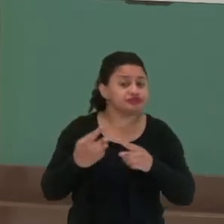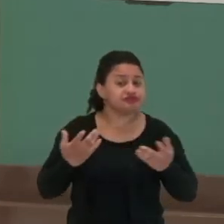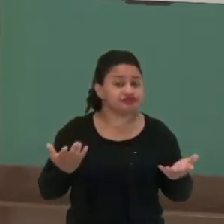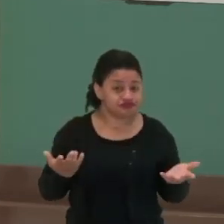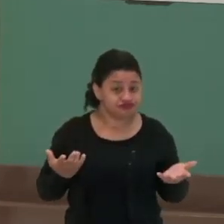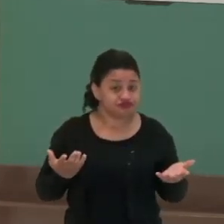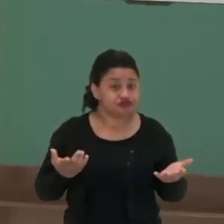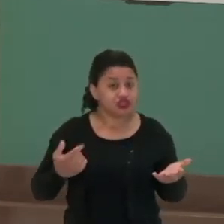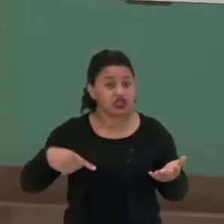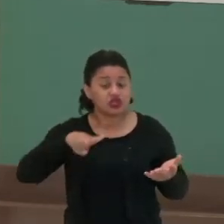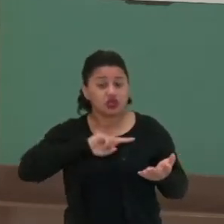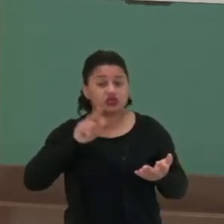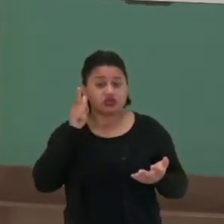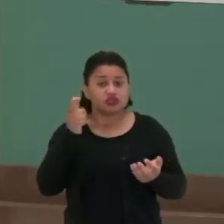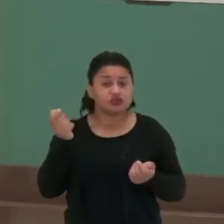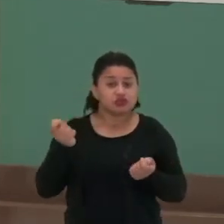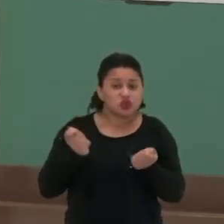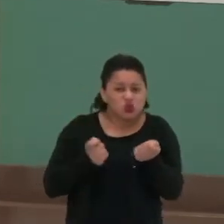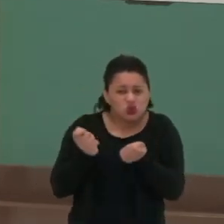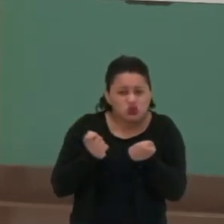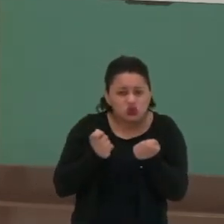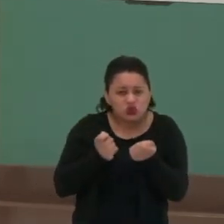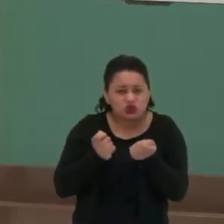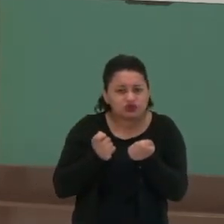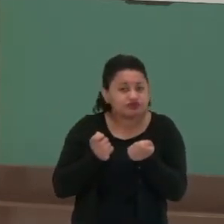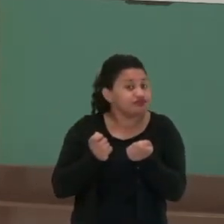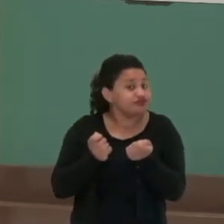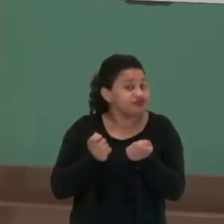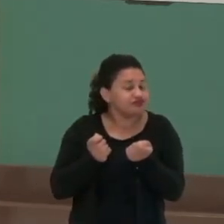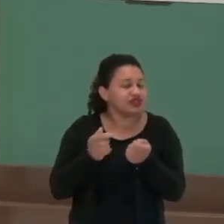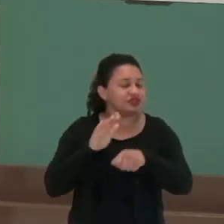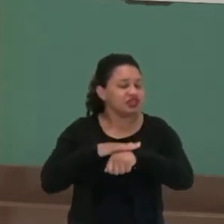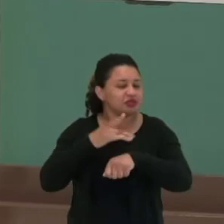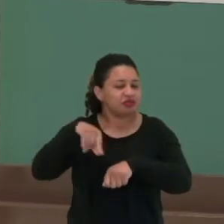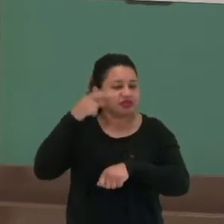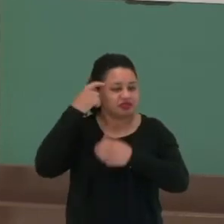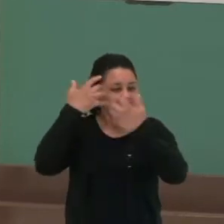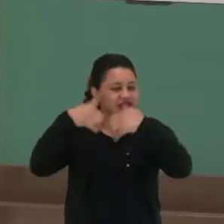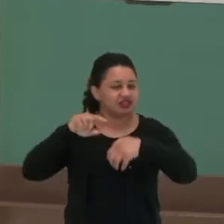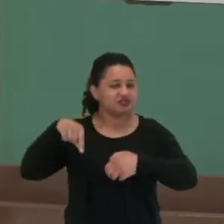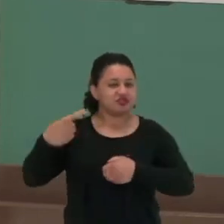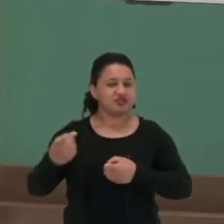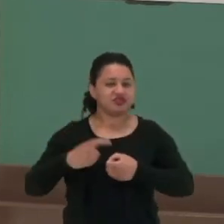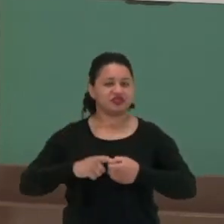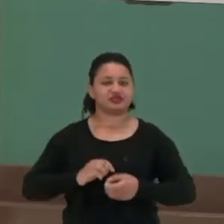Conseguimos controlar esse bocejo? Eu vou dar um tempinho para vocês e eu já retorno.